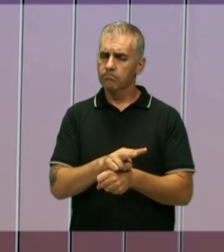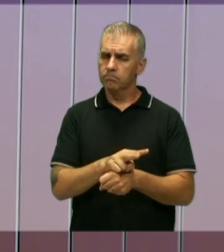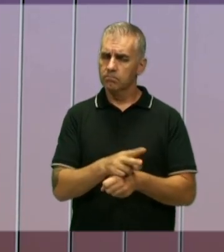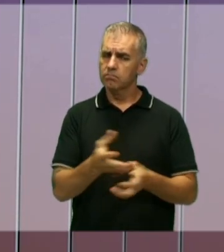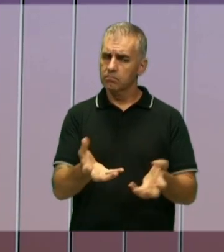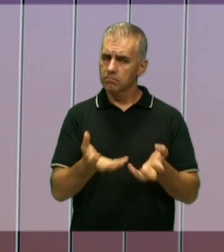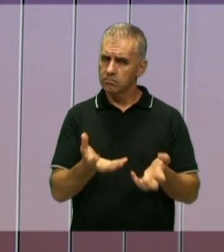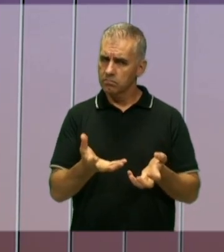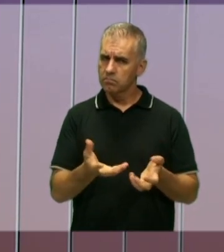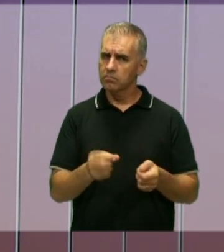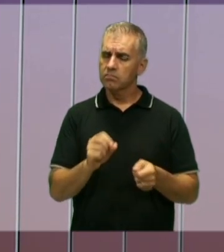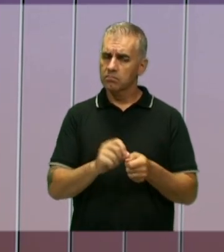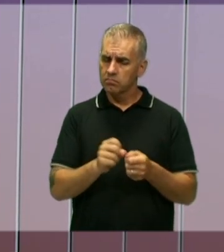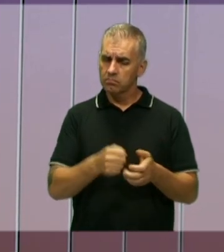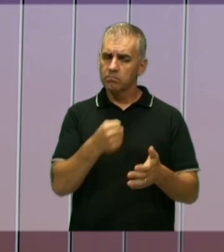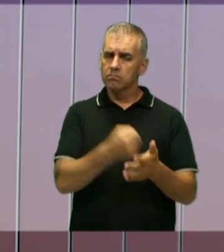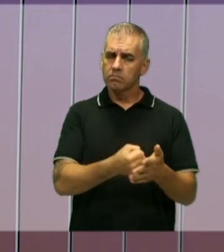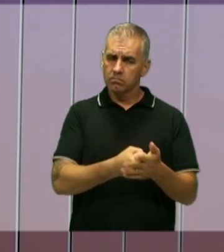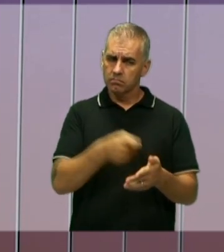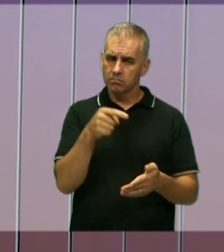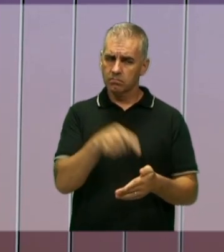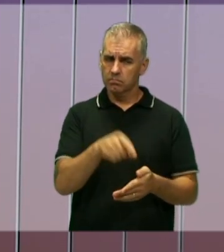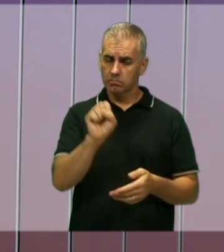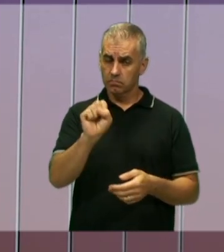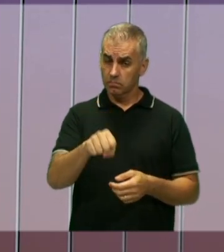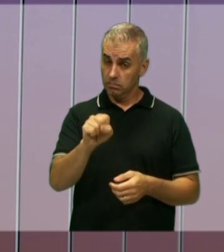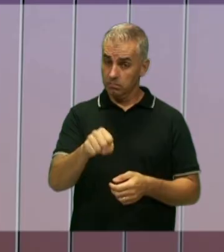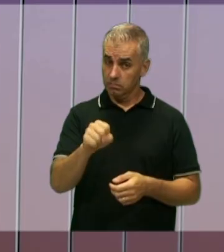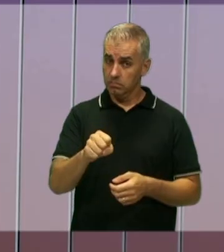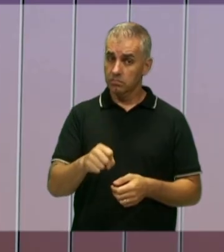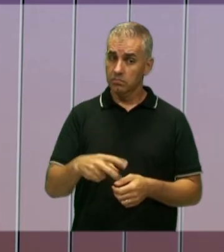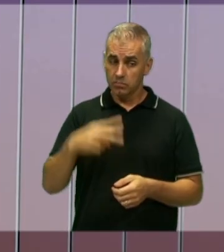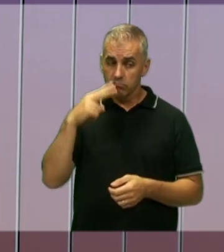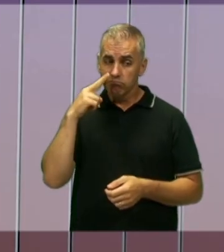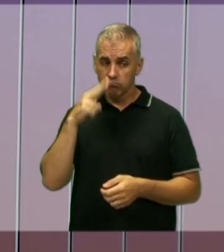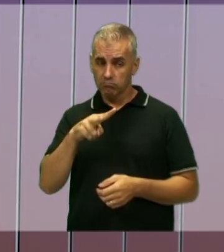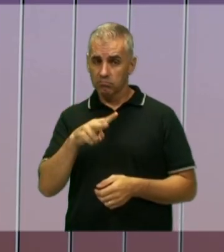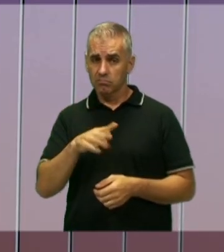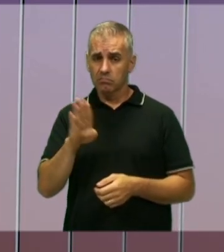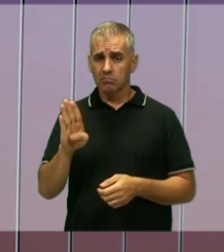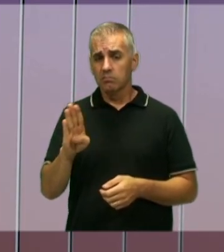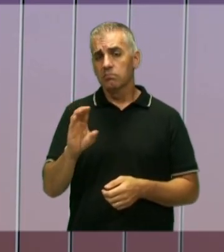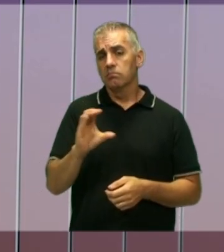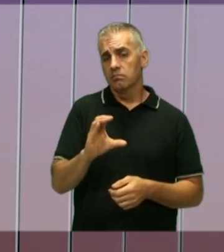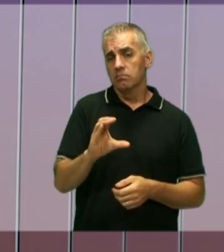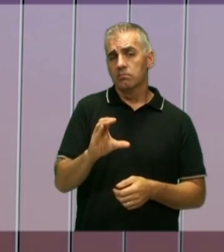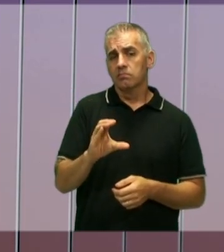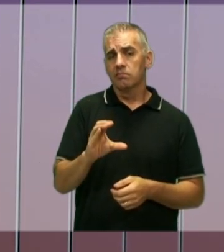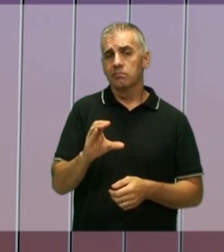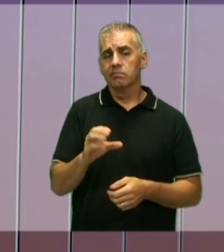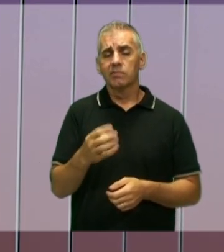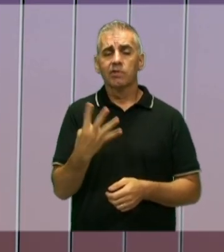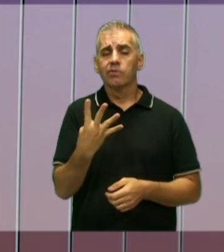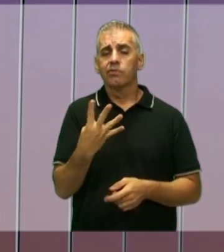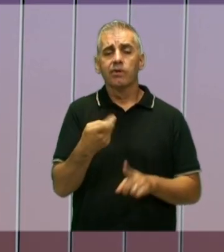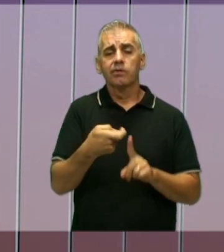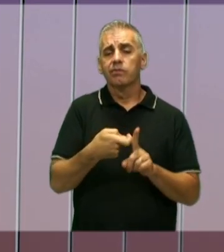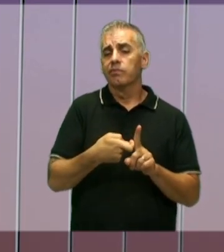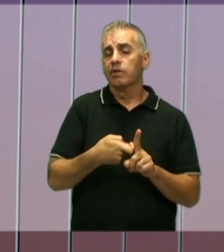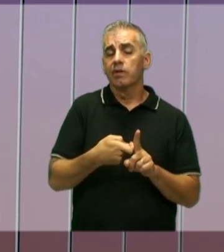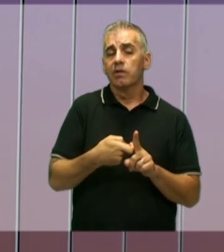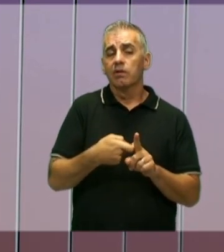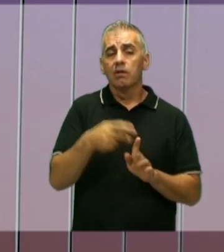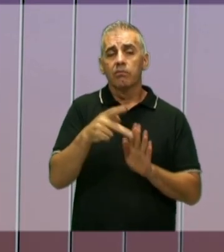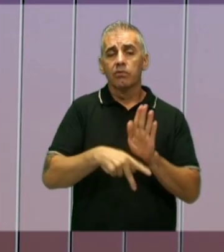tá? Inclusive fiz uma cobrança dura nisso, porque vi, por exemplo, que Balneário Camboriú, a Juliana Pavan em 4 meses levantou o projeto, fez e